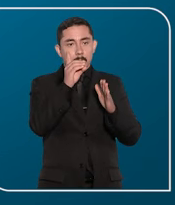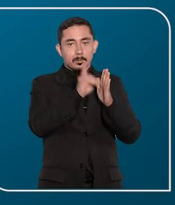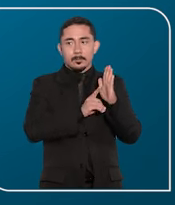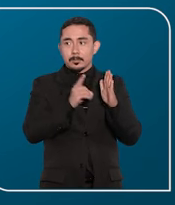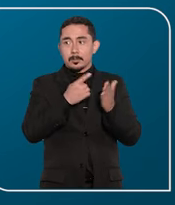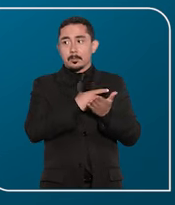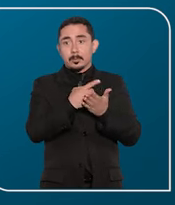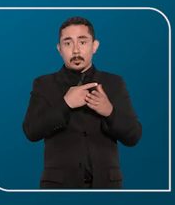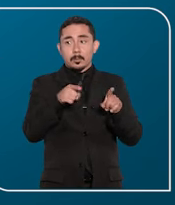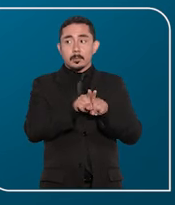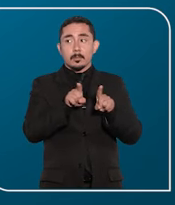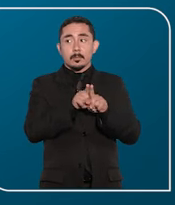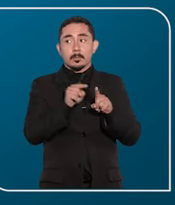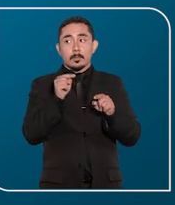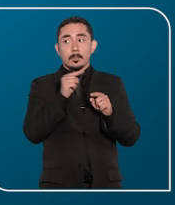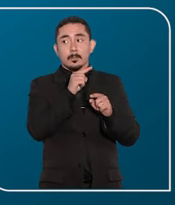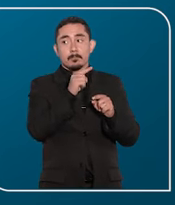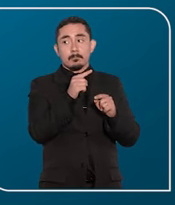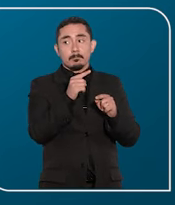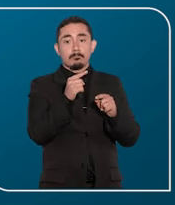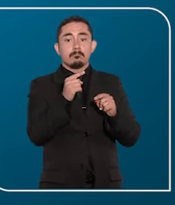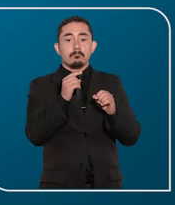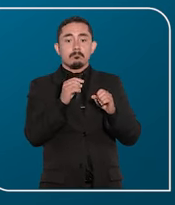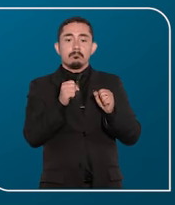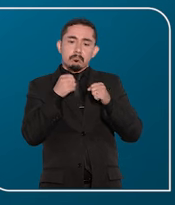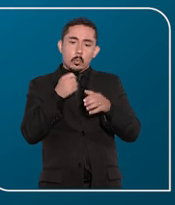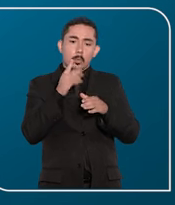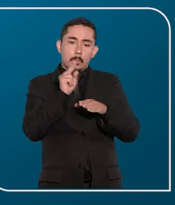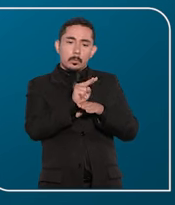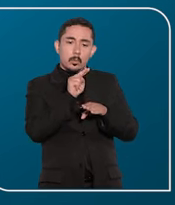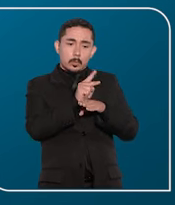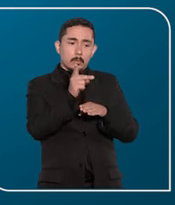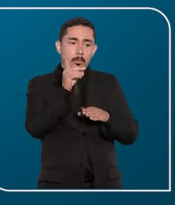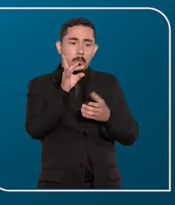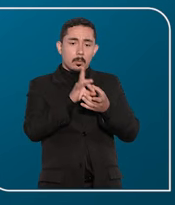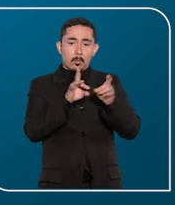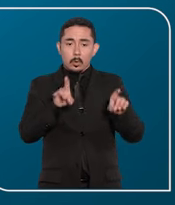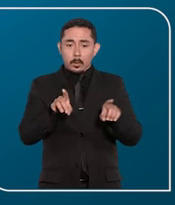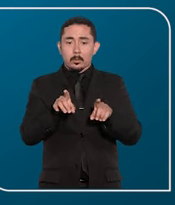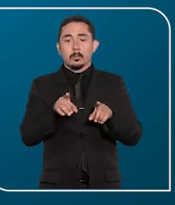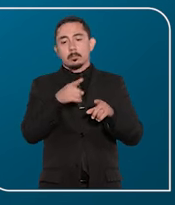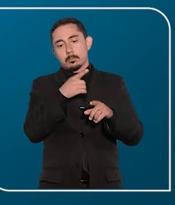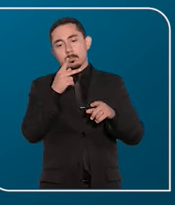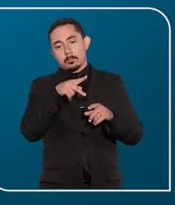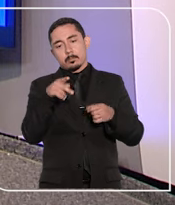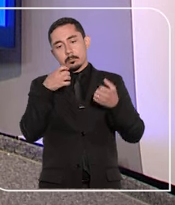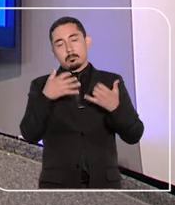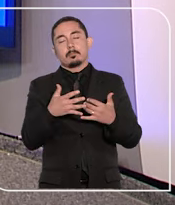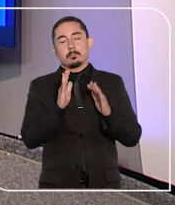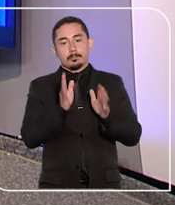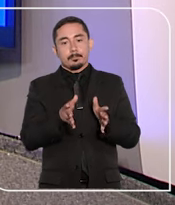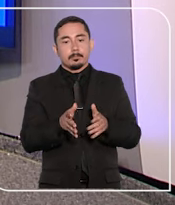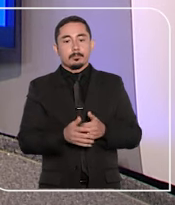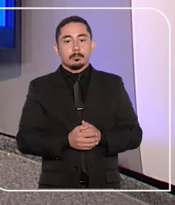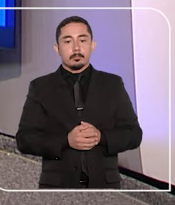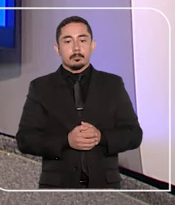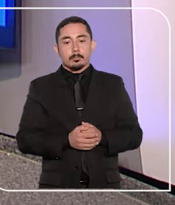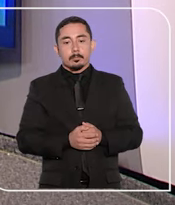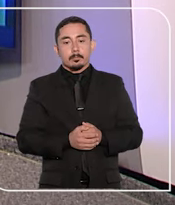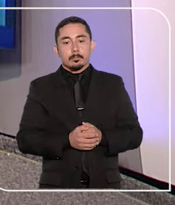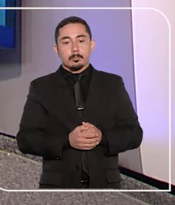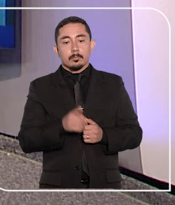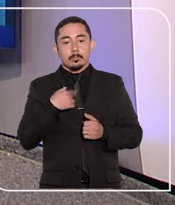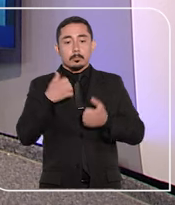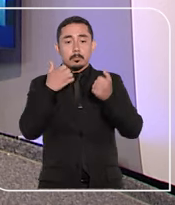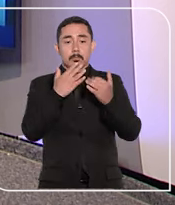para a defesa e, sobretudo, para defender aí a democracia, como bem diz o professor Fetter, né? Eu vou ainda um pouco mais longe,